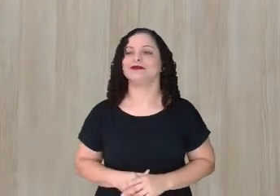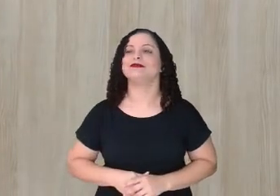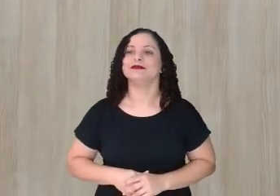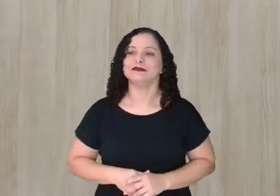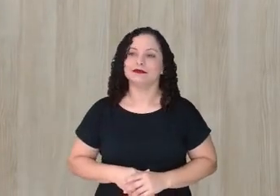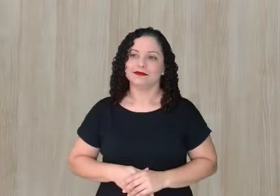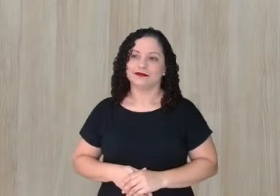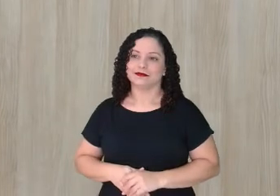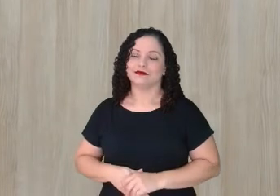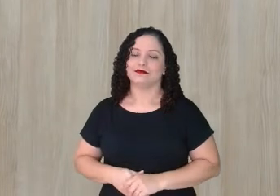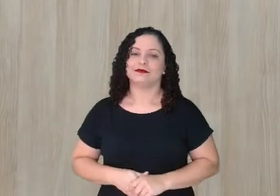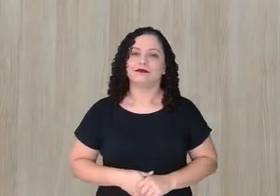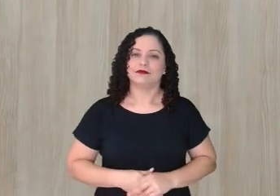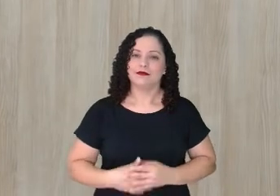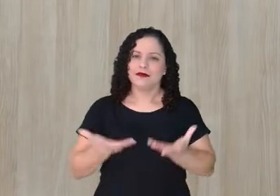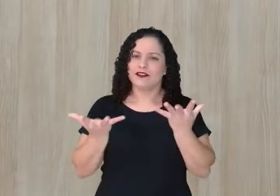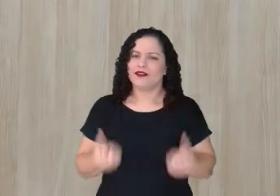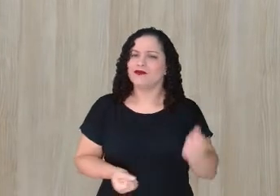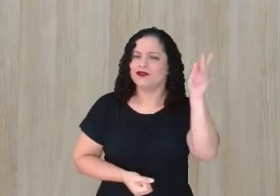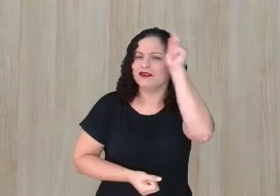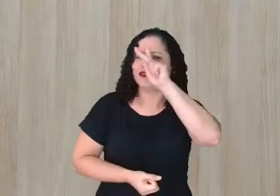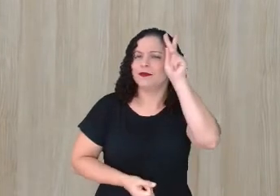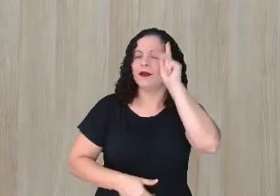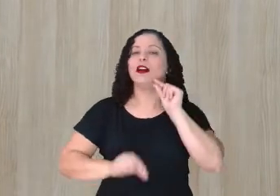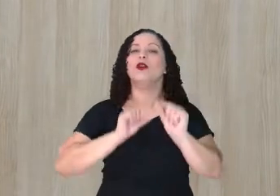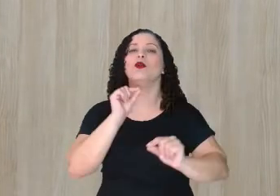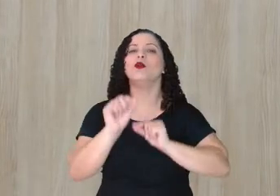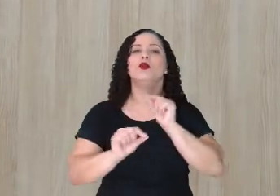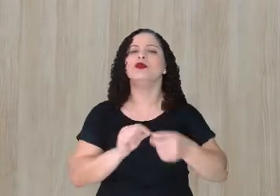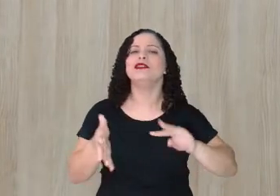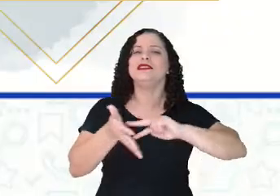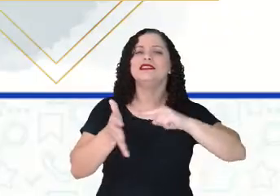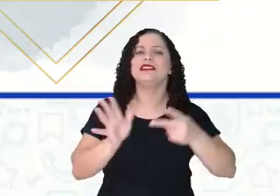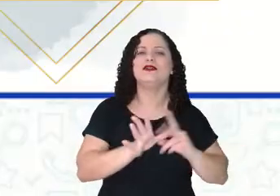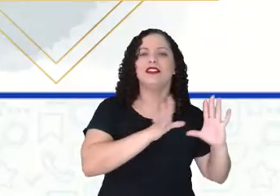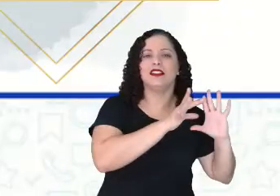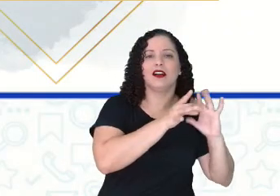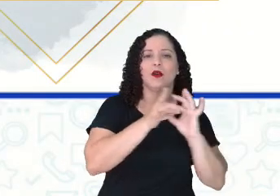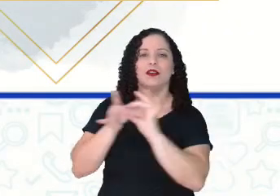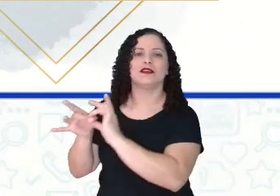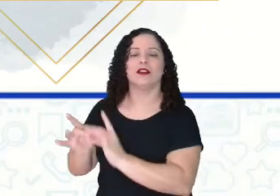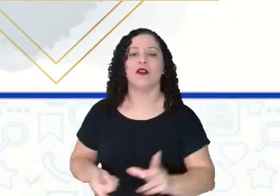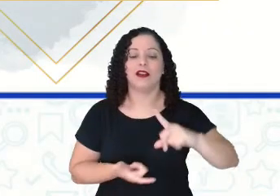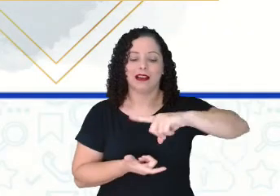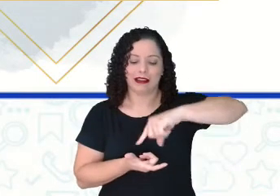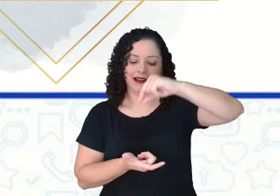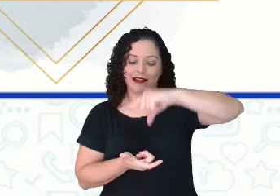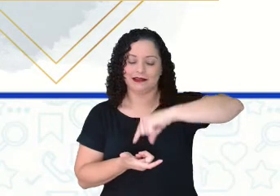Então, vamos lembrar o que é coesão lexical?